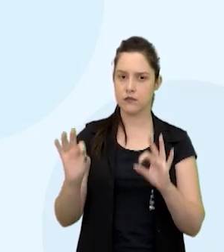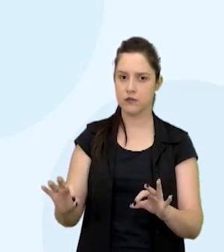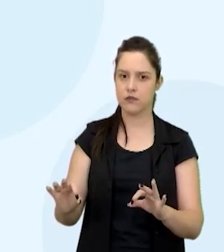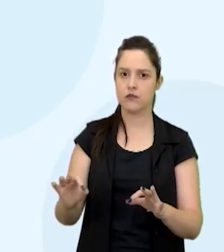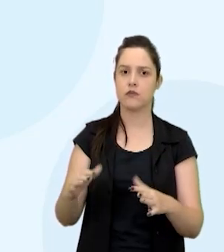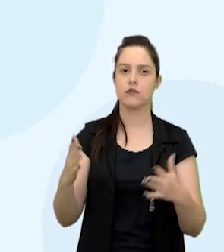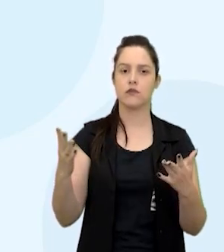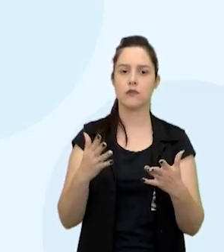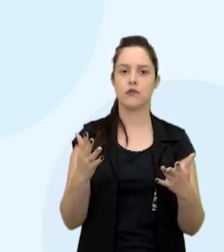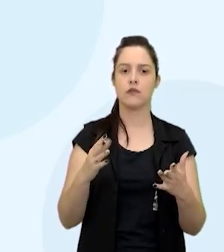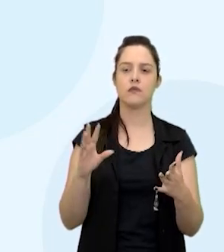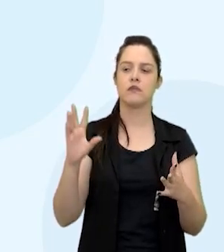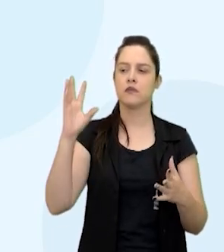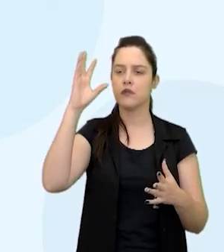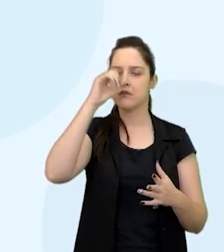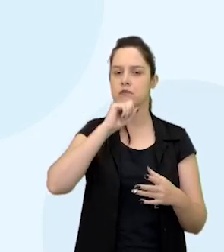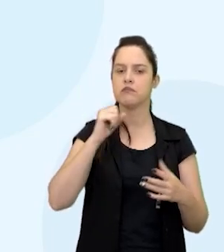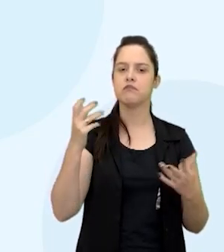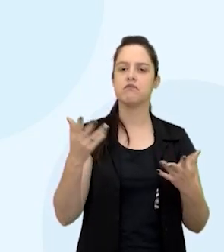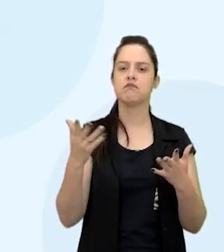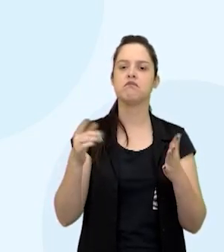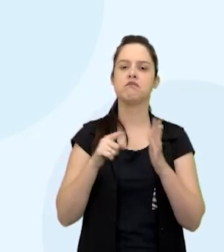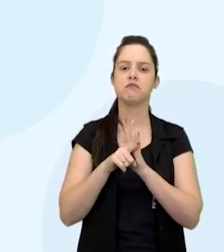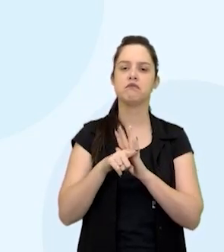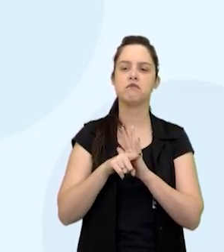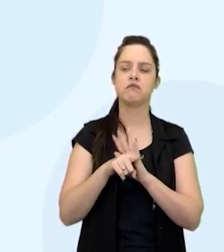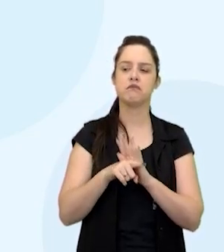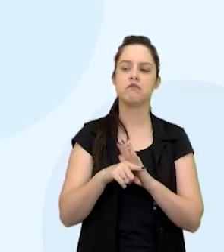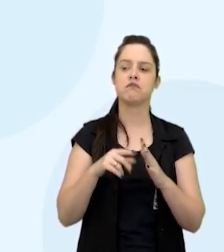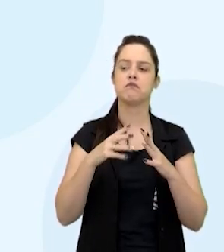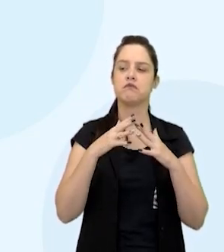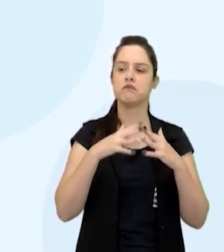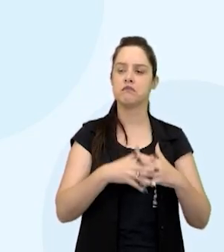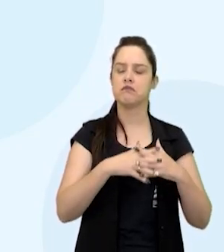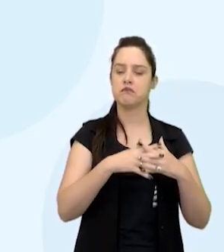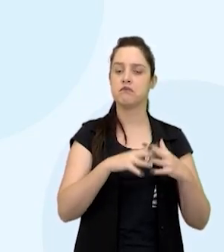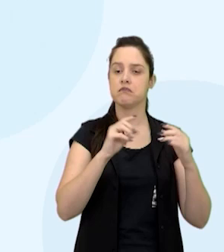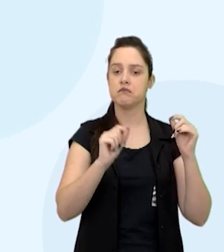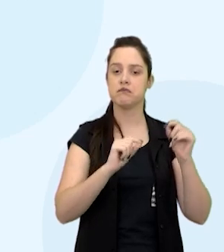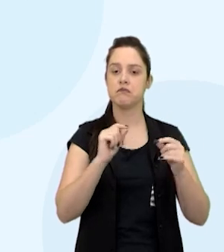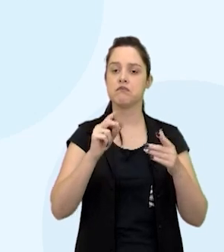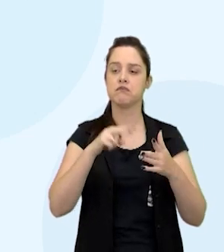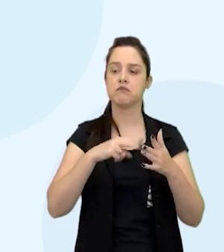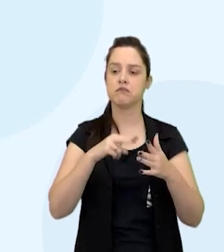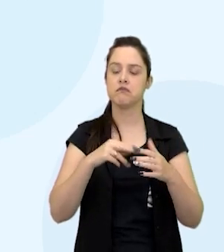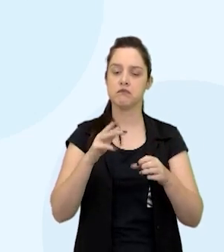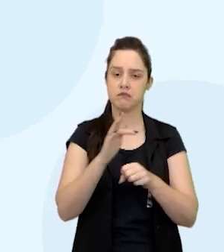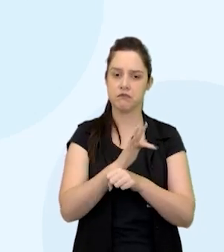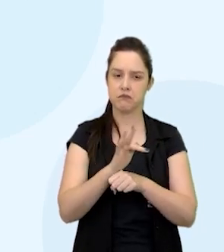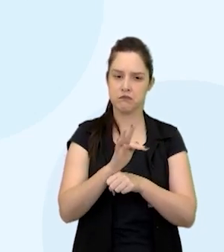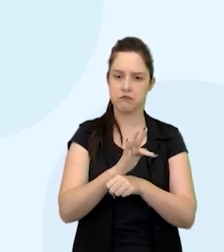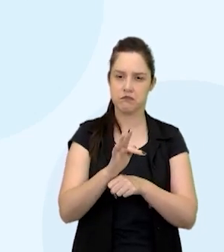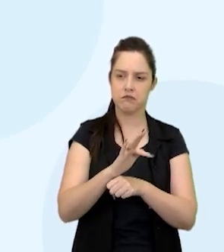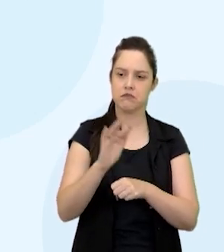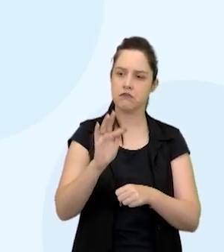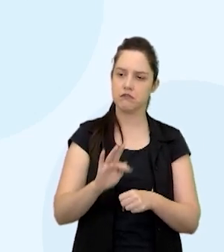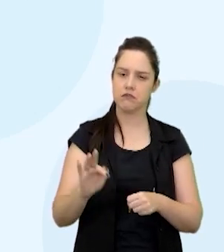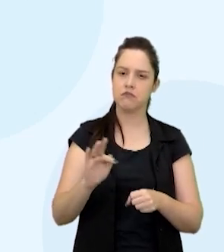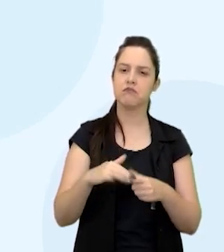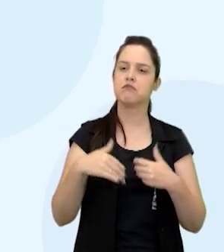que aprendemos hoje? Pesquisamos e refletimos sobre a leitura formal de imagens em diversas linguagens artísticas. E o que vem por